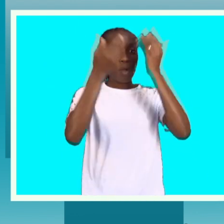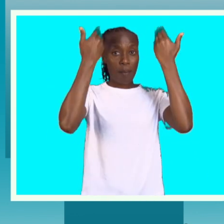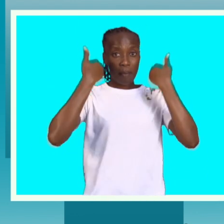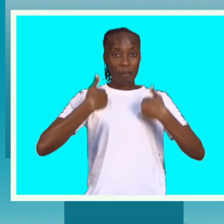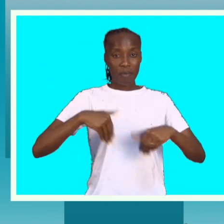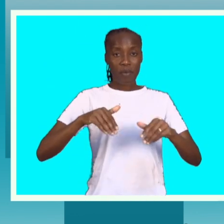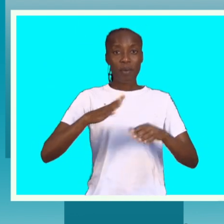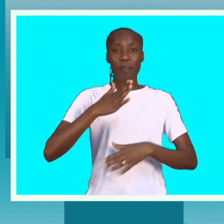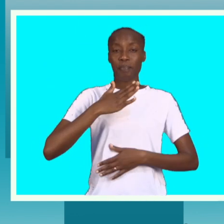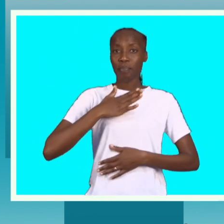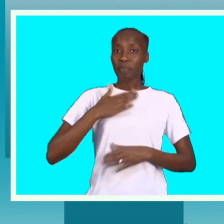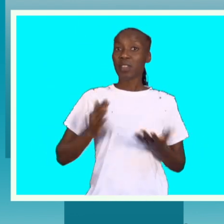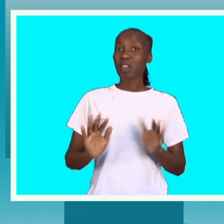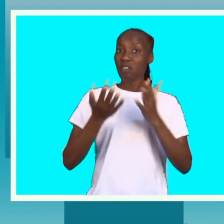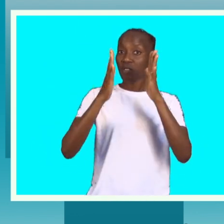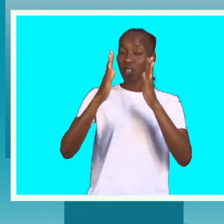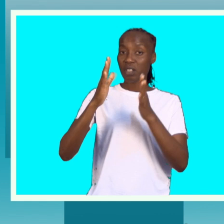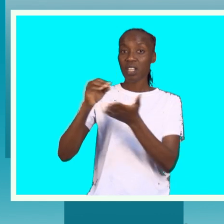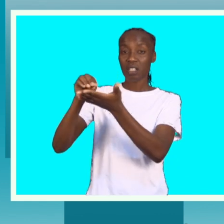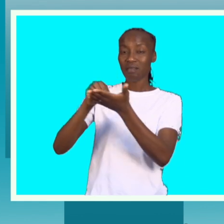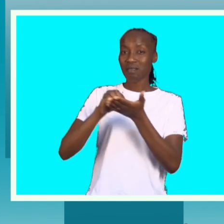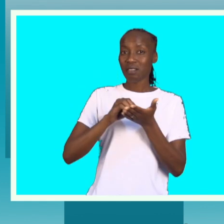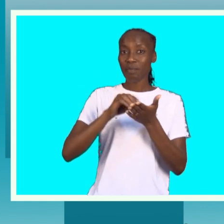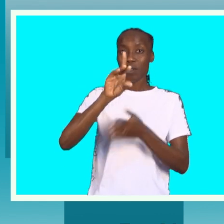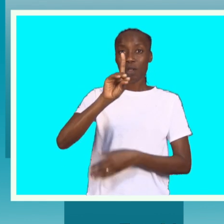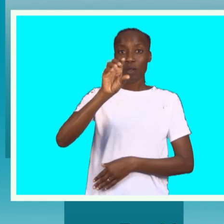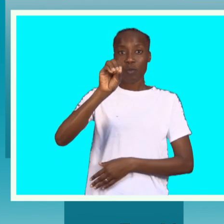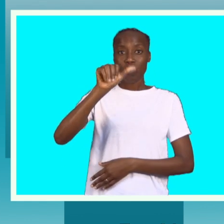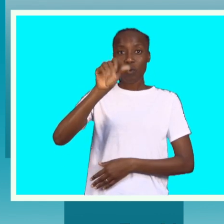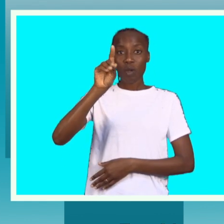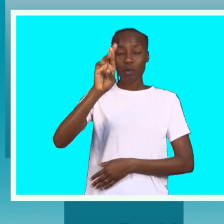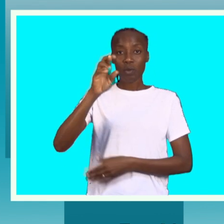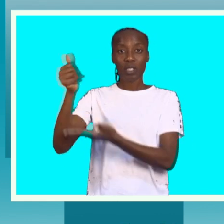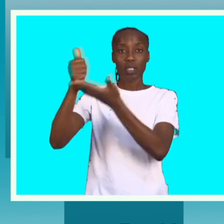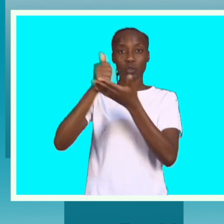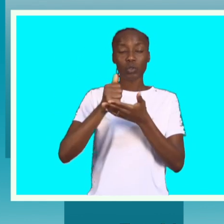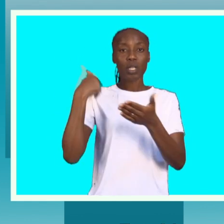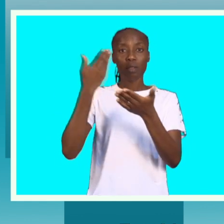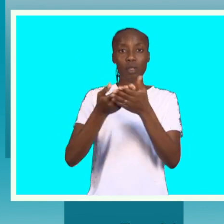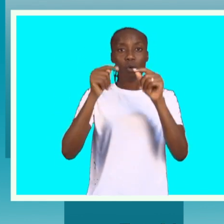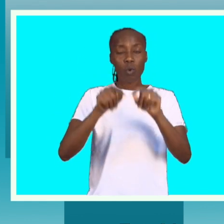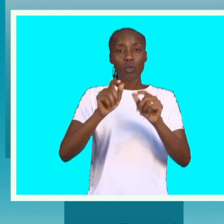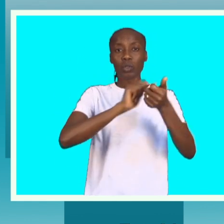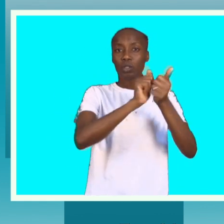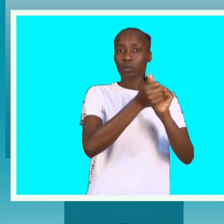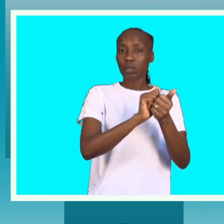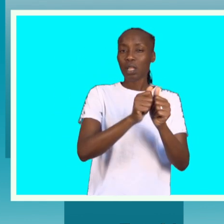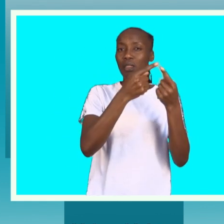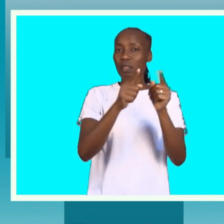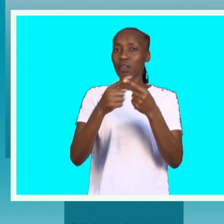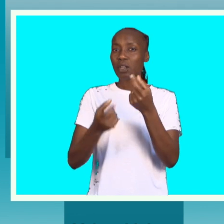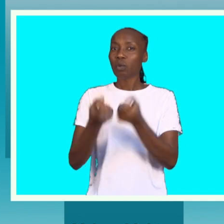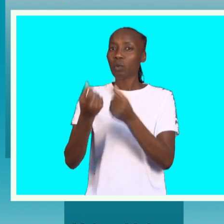doador e que está nos ajudando até hoje no desporto. Em várias vertentes, a minha vida também mudou.